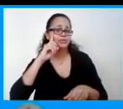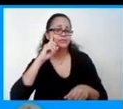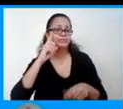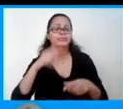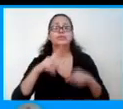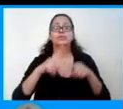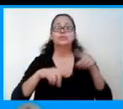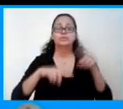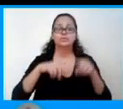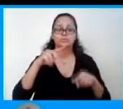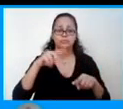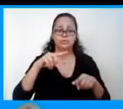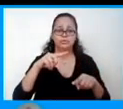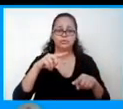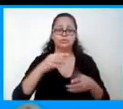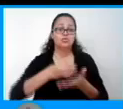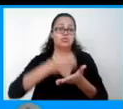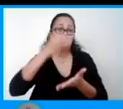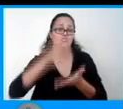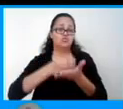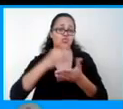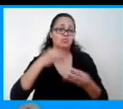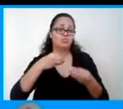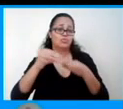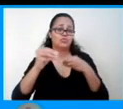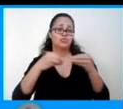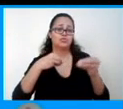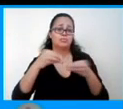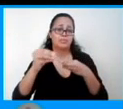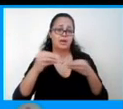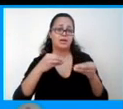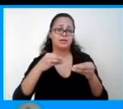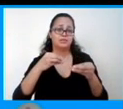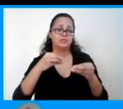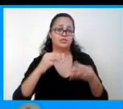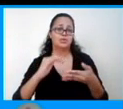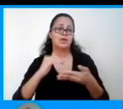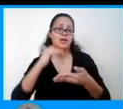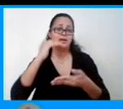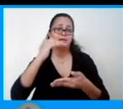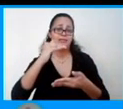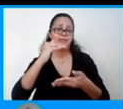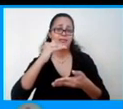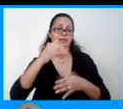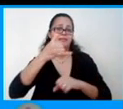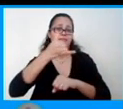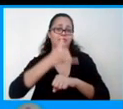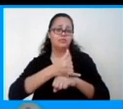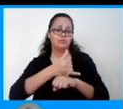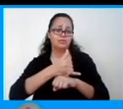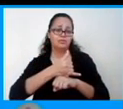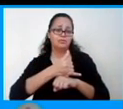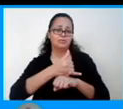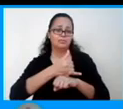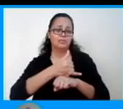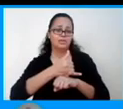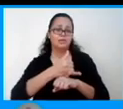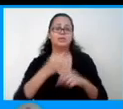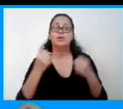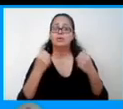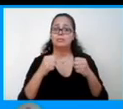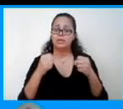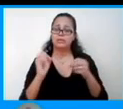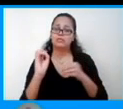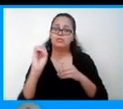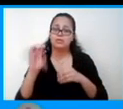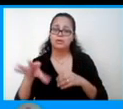nas lixeiras, jogam nas calçadas, nos terrenos, tudo isso prejudica, isso não deve ser feito. Existem cidades que instituem multas para moradores, cidadãos